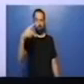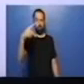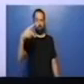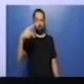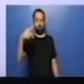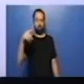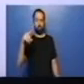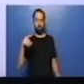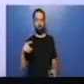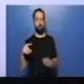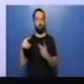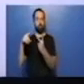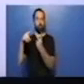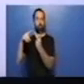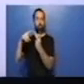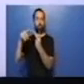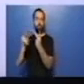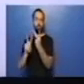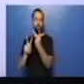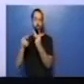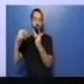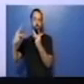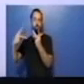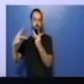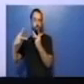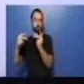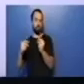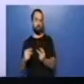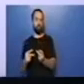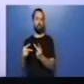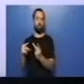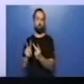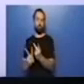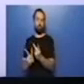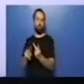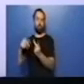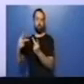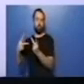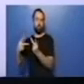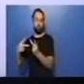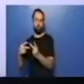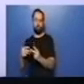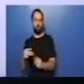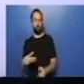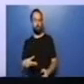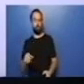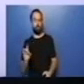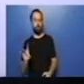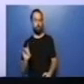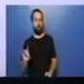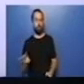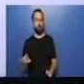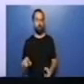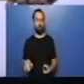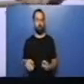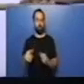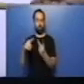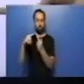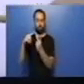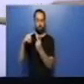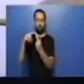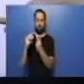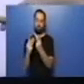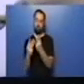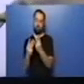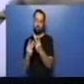Coloca dentro da raiz como 2 ao quadrado. Esse aqui é a mesma coisa. O 3 está sozinho. Coloca ele